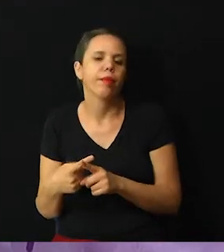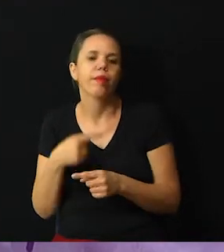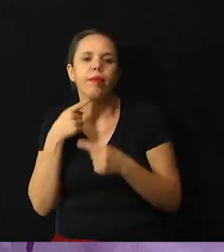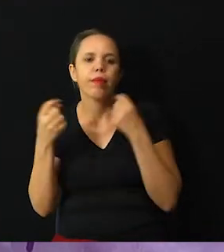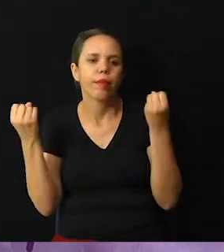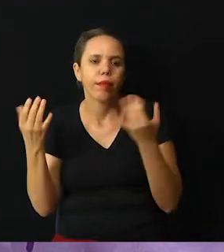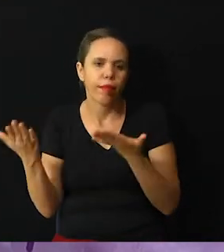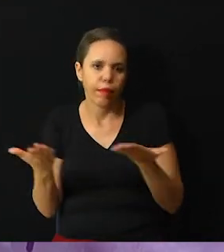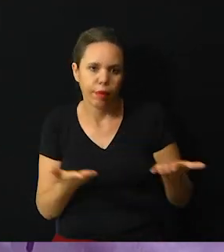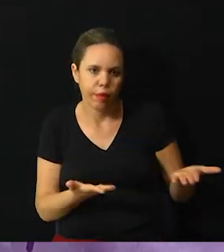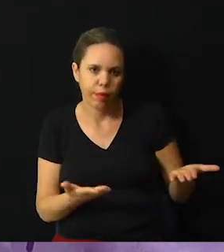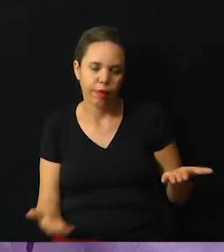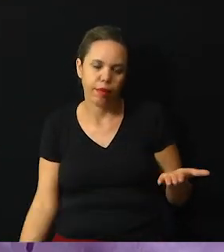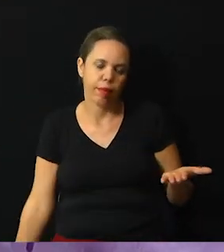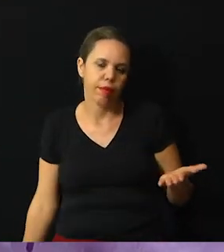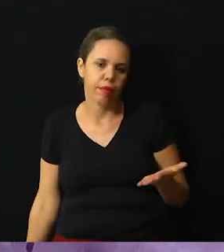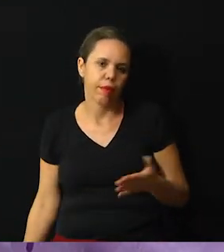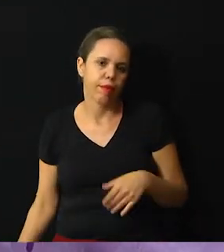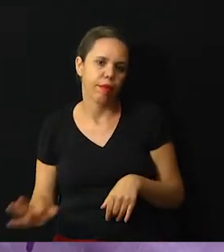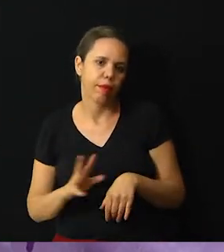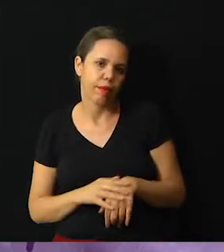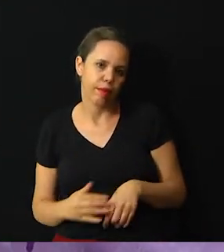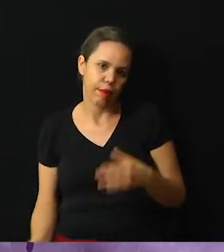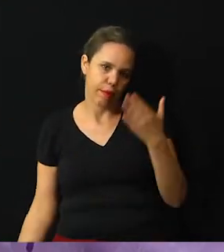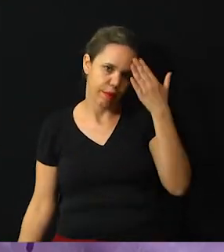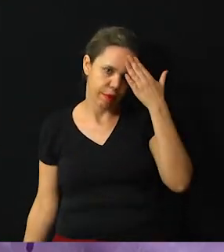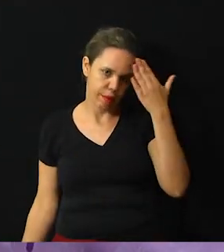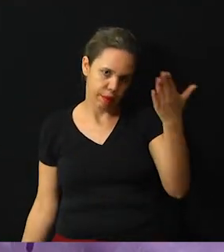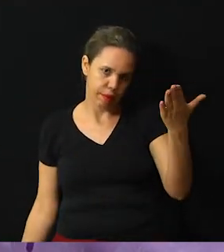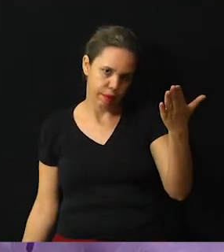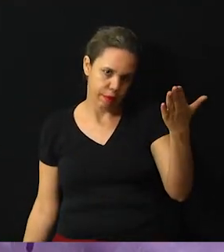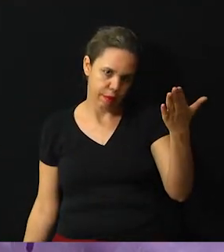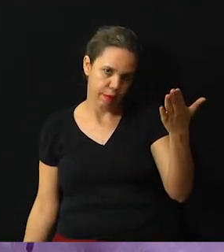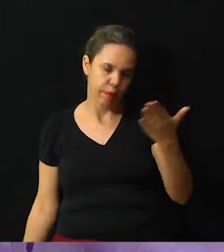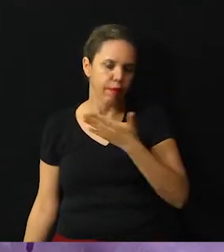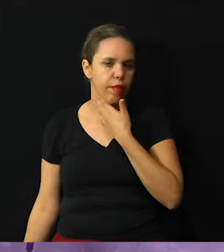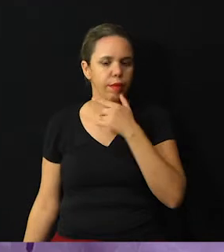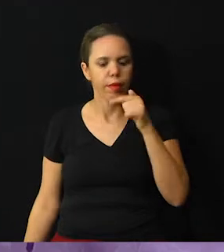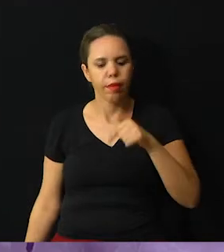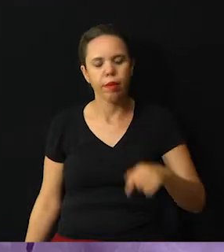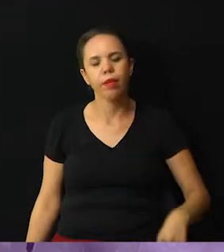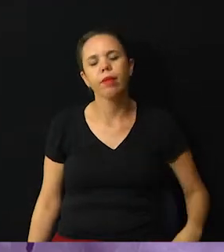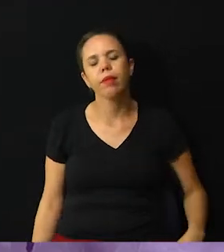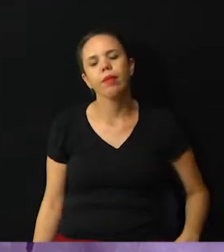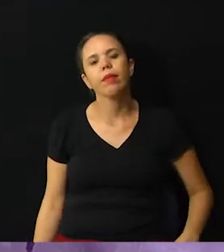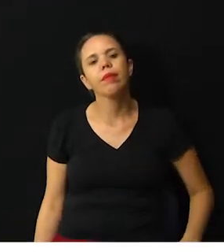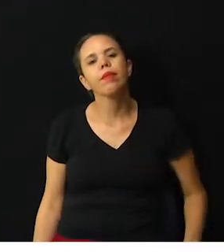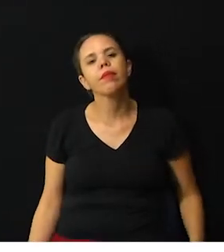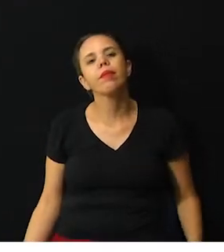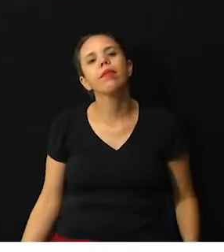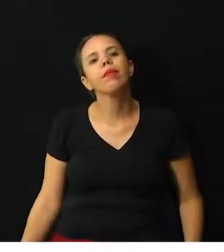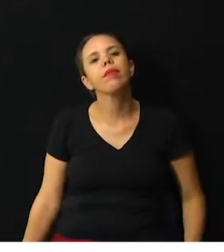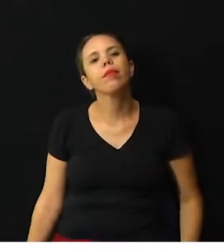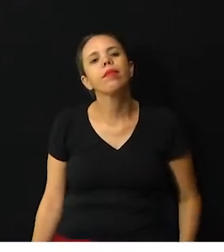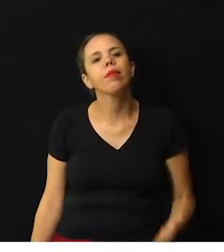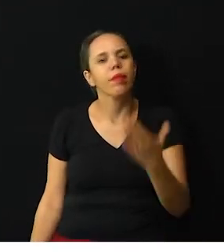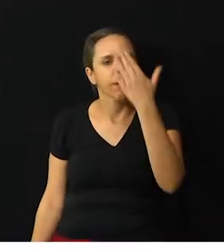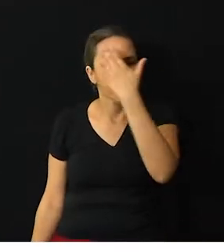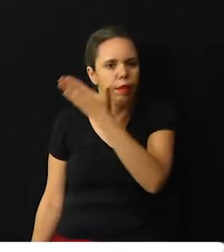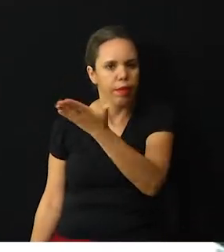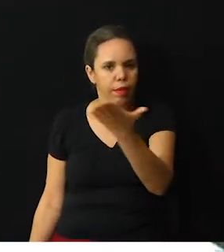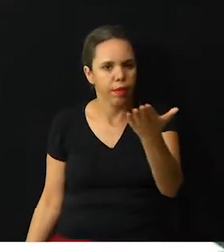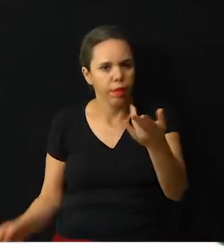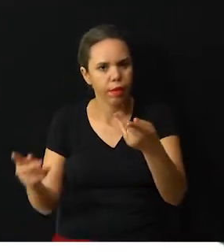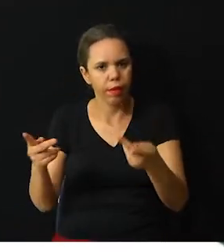tirar todas as dúvidas sobre essa doença. Doutora, muito obrigada, viu, por falar com a nossa equipe hoje. Obrigada a vocês